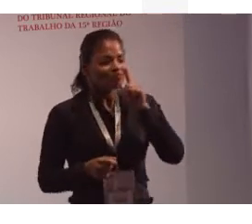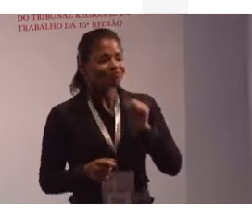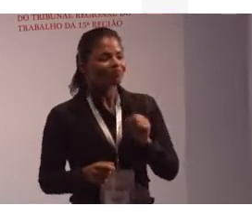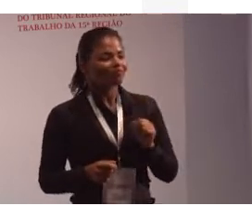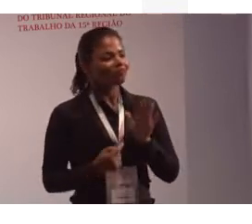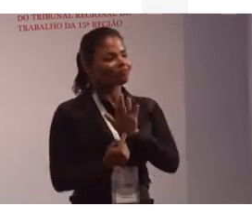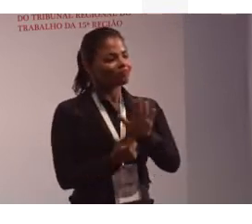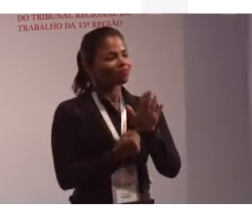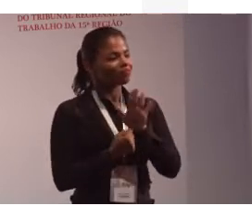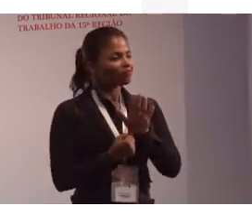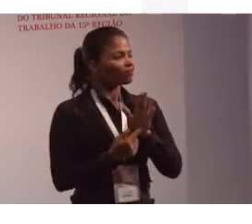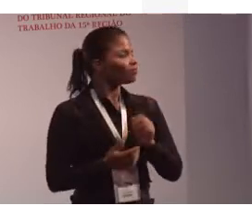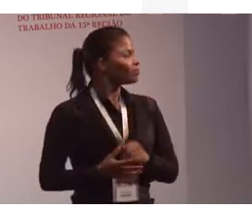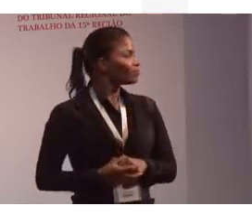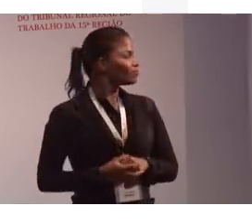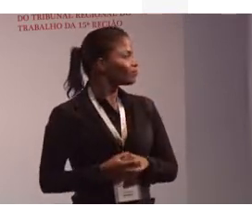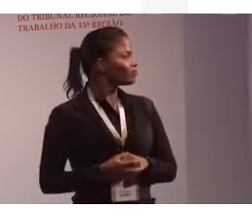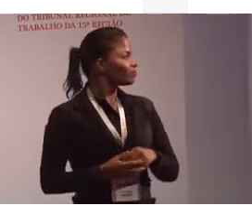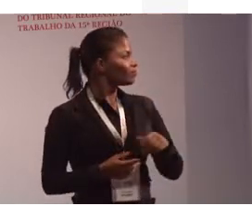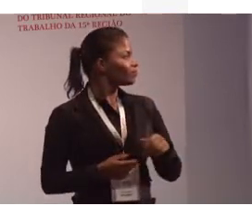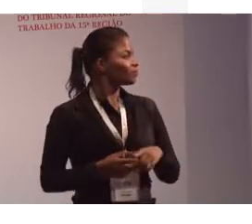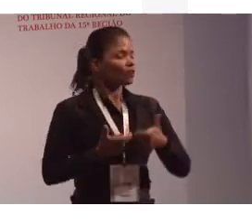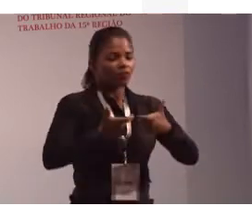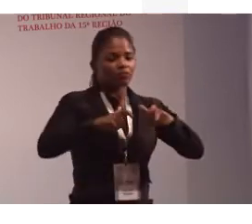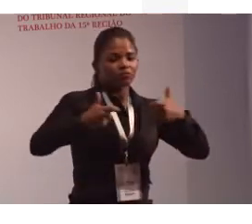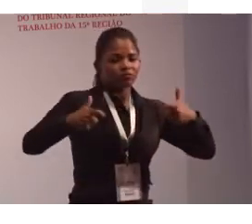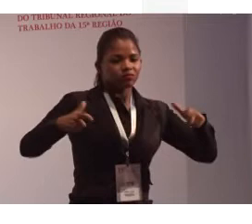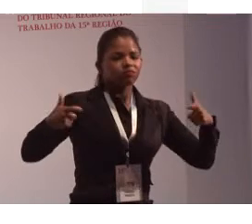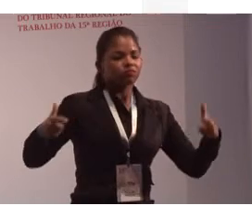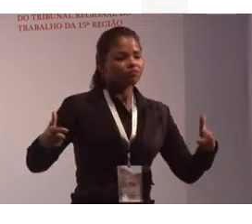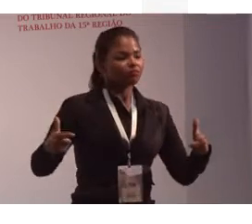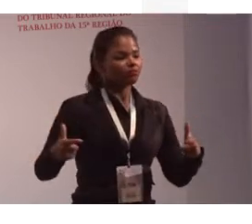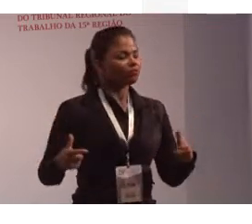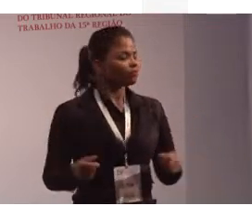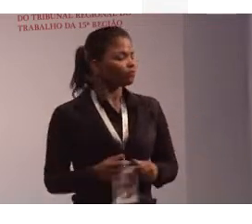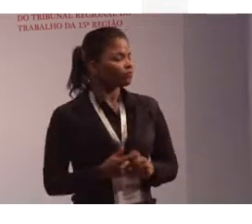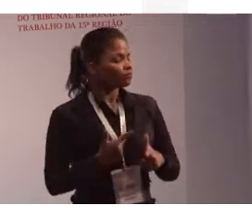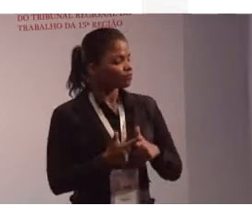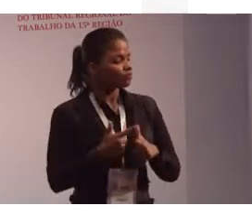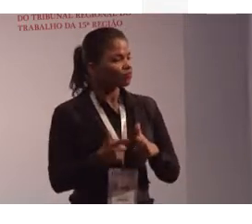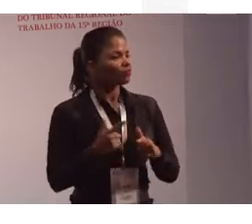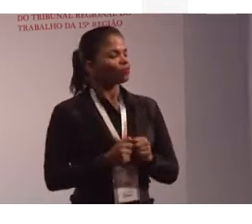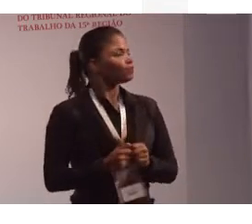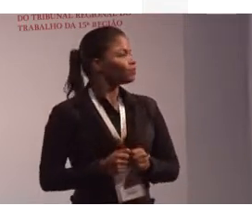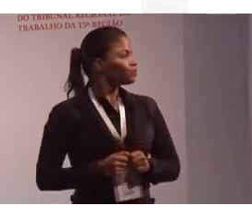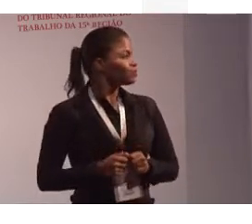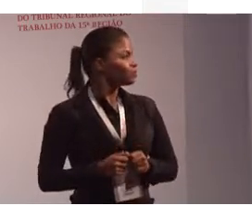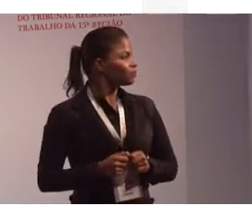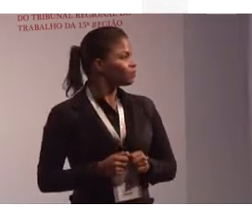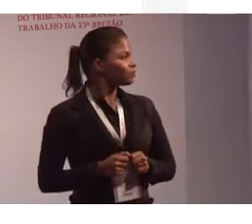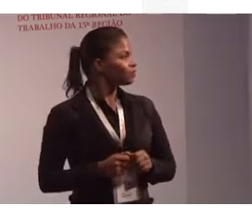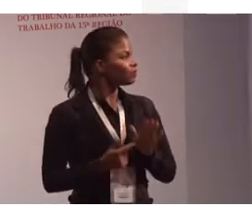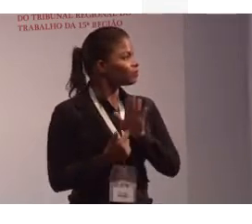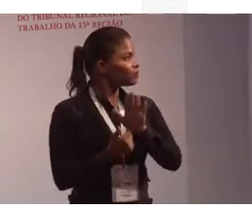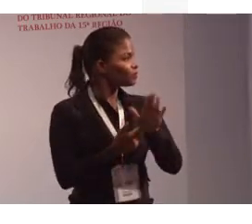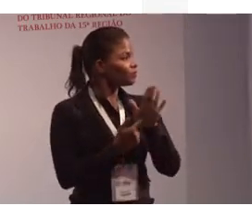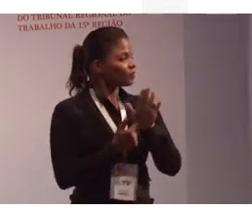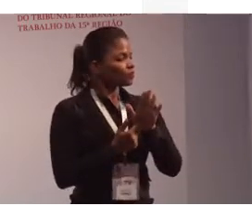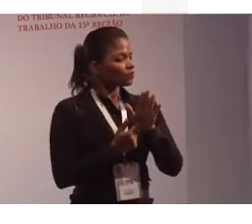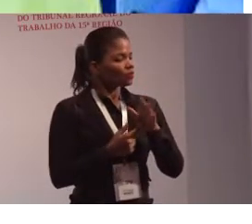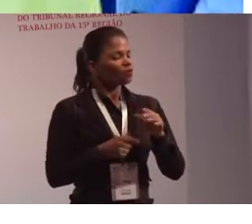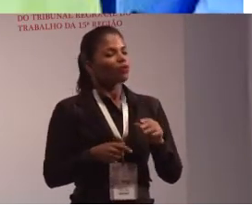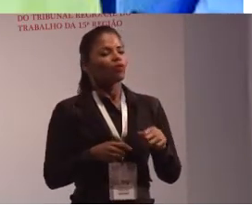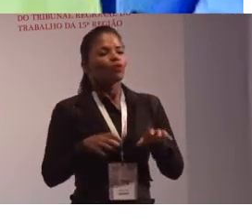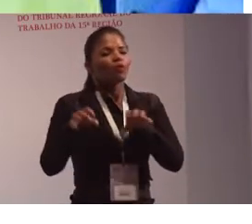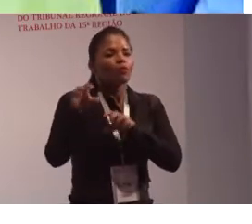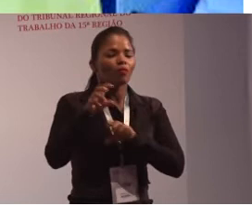a aparecer, né? O aumento de incidentes que eu já mencionei, e os desafios na gestão. Para a parte de automação e